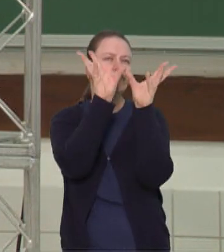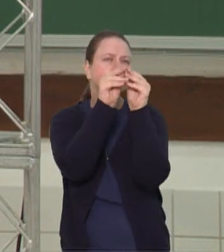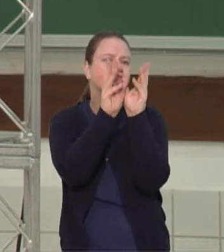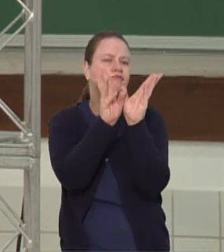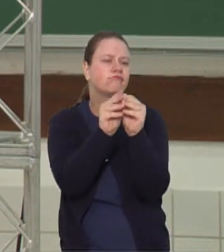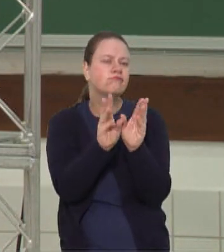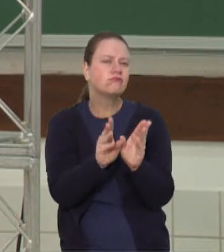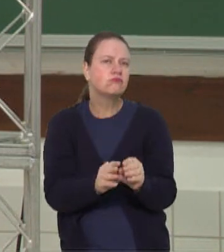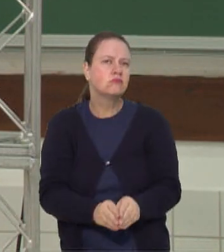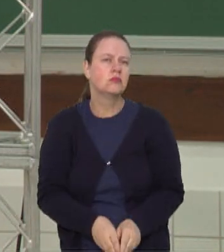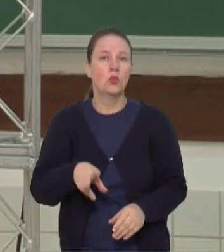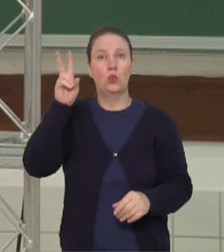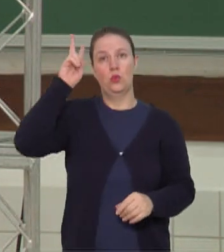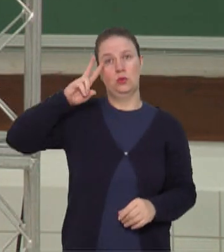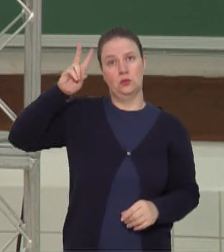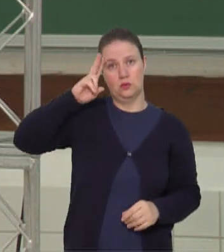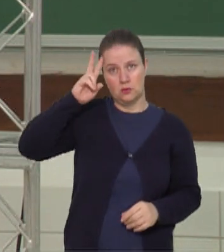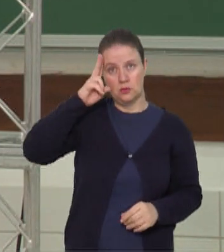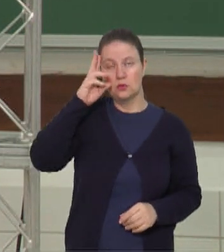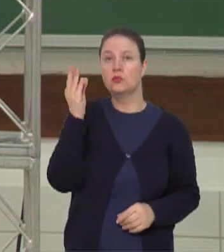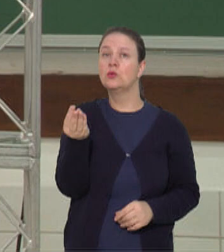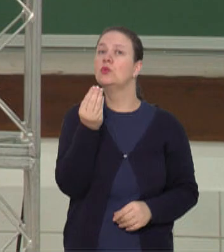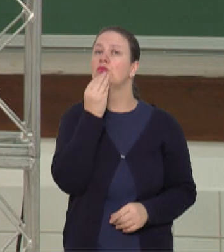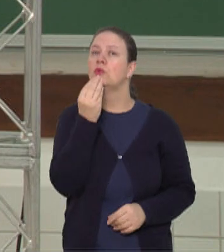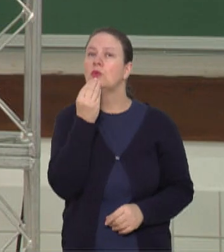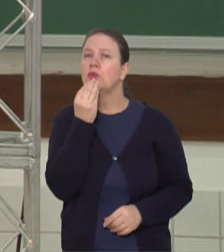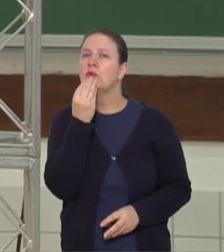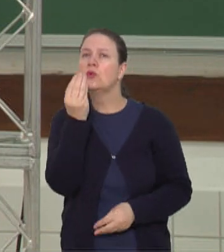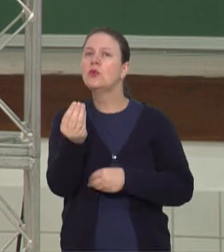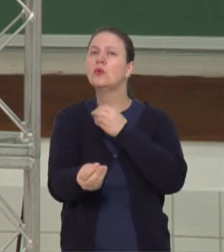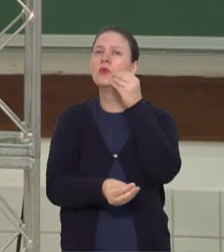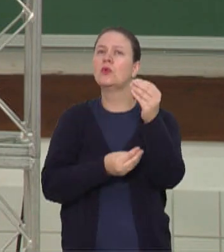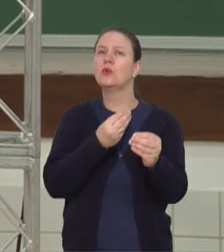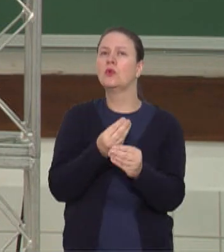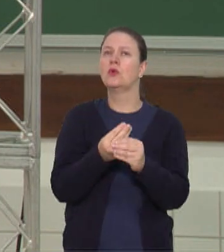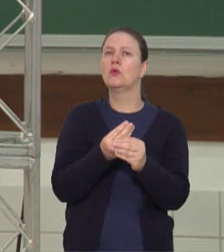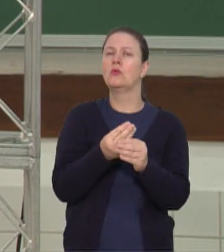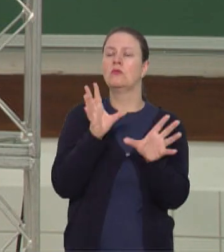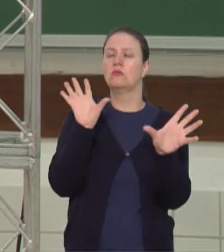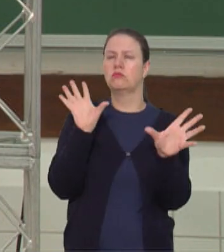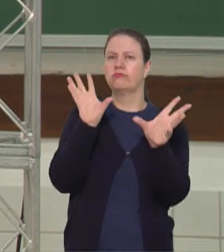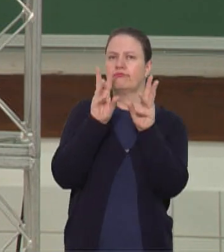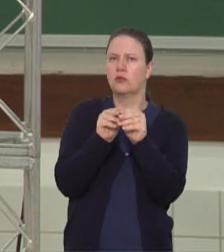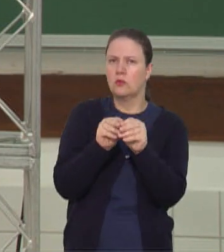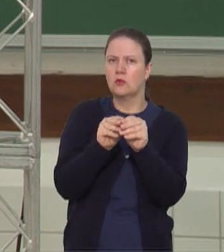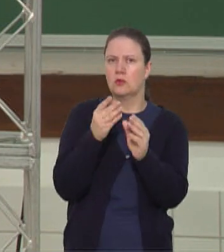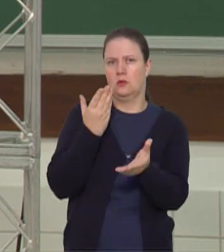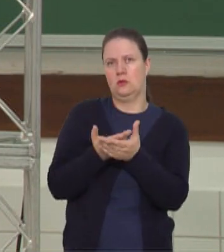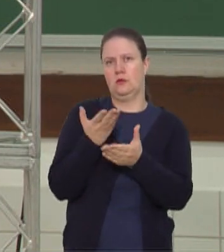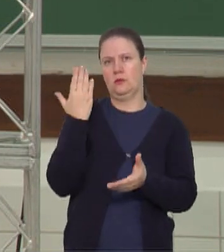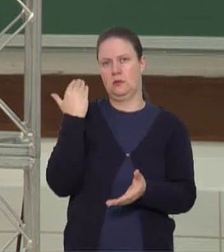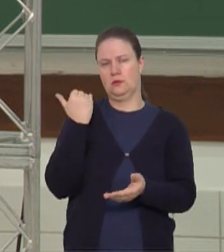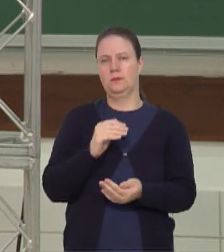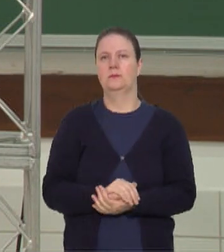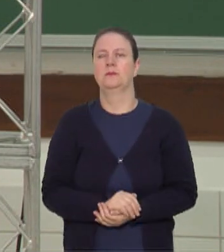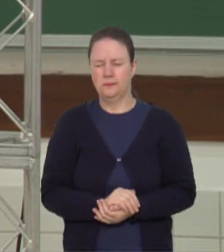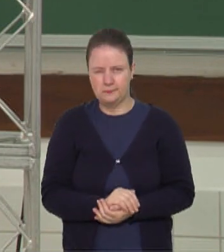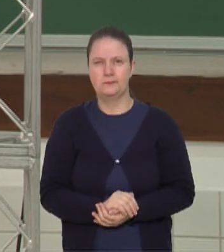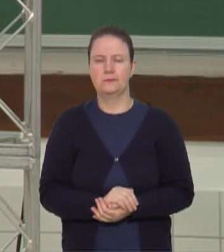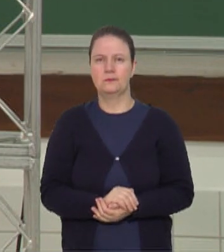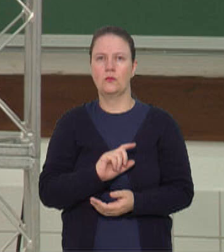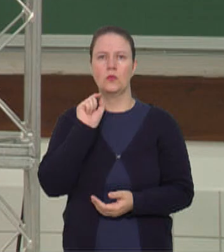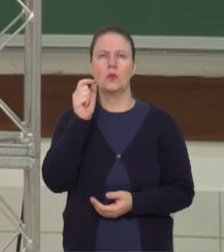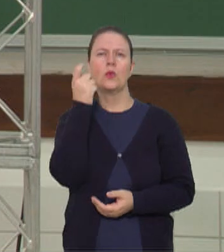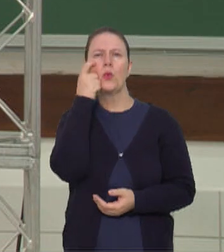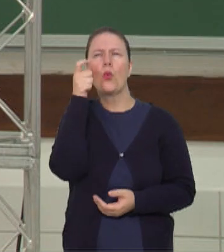né, onde você, aluno, vai ter a chance de fazer como se fosse uma prévia revisão do que a gente viu na aula anterior. E o que a gente viu na aula